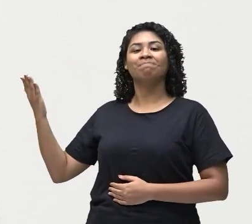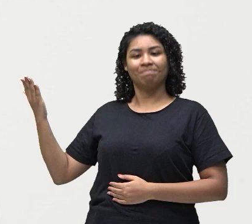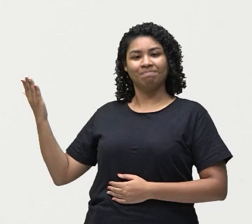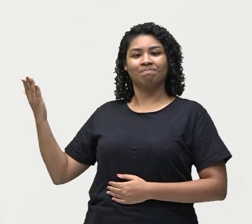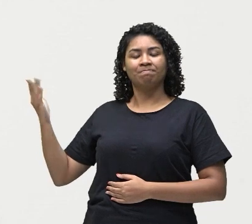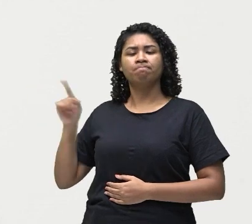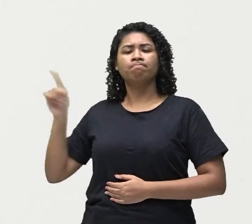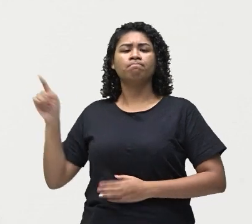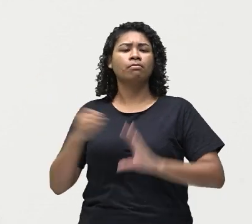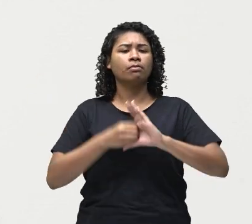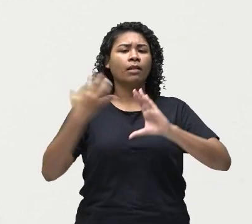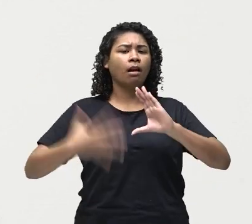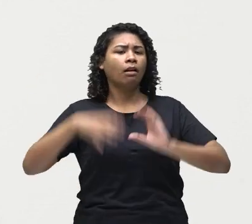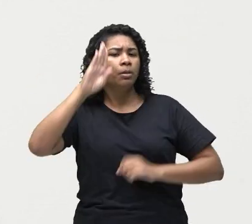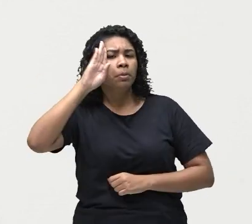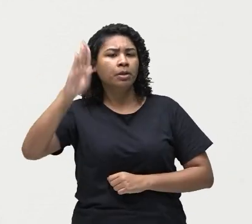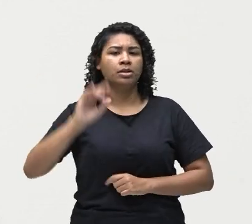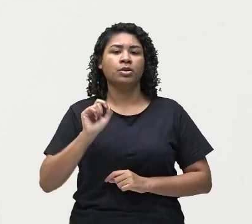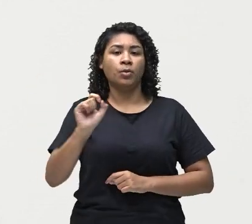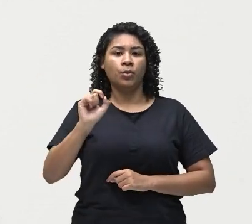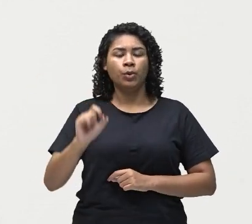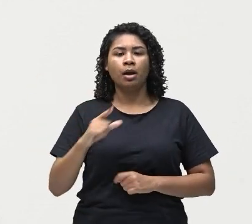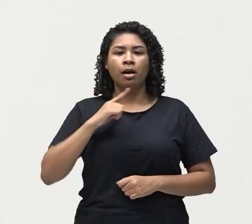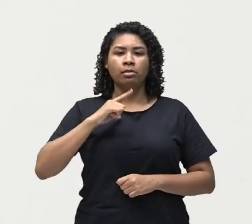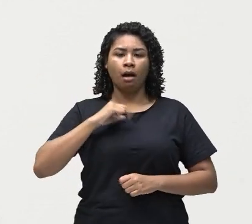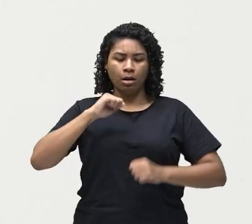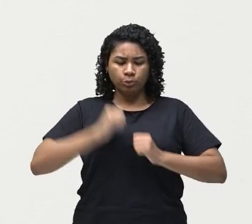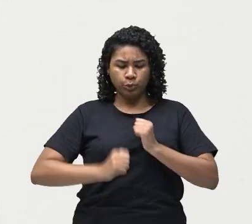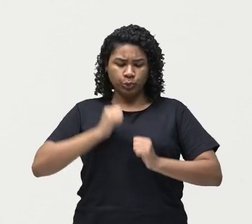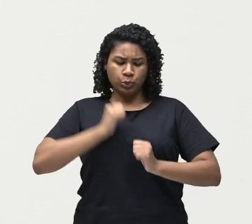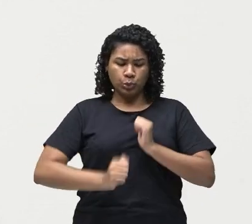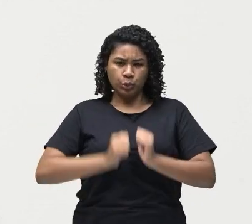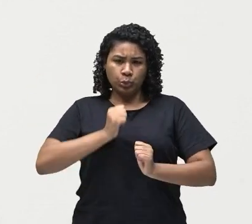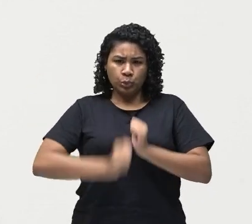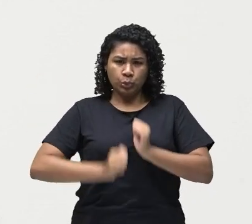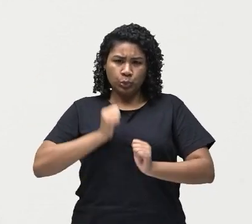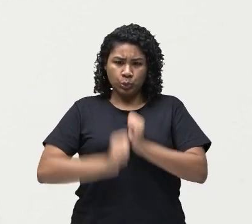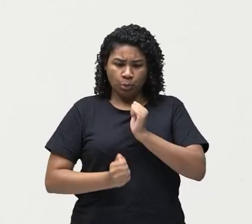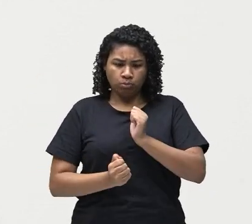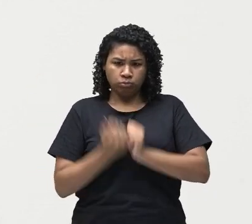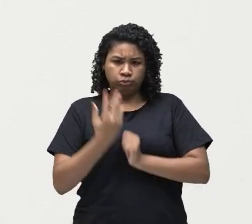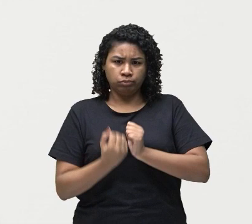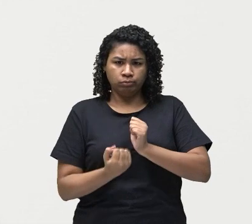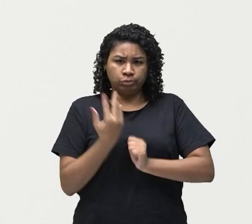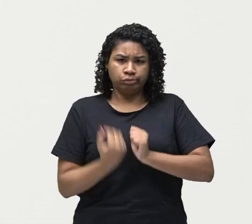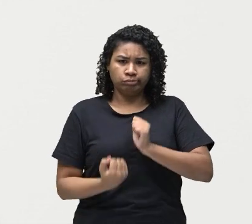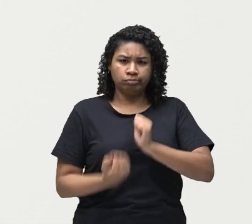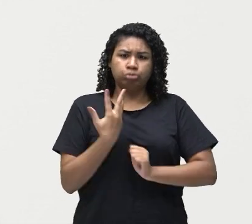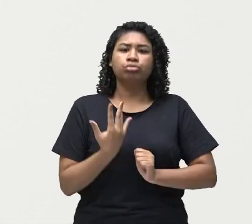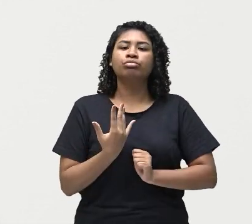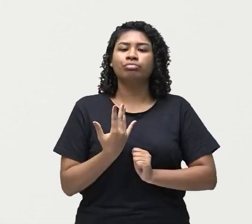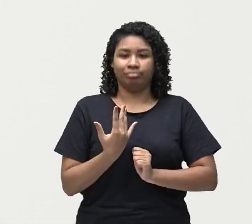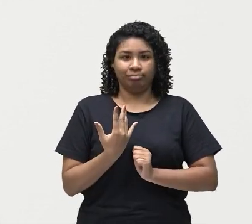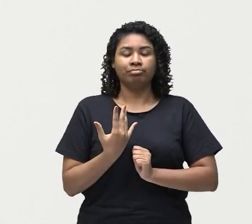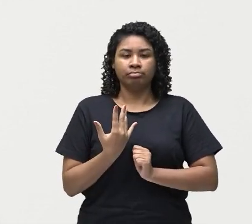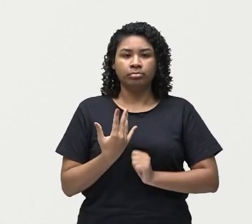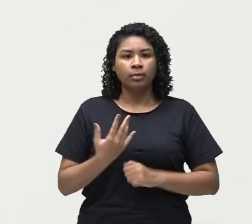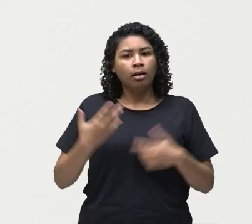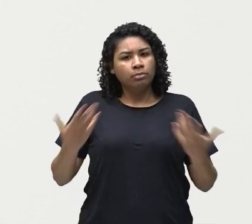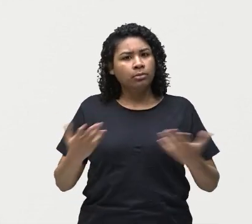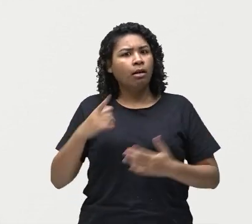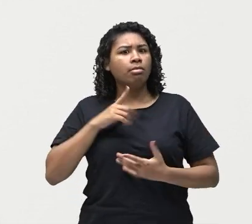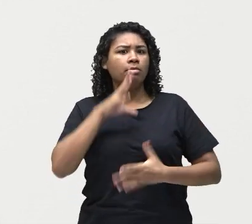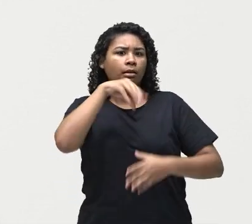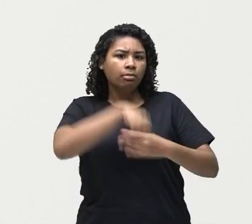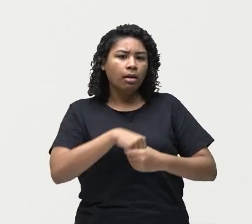caracterizado pela ignição por Faísca é o mais comumente utilizado em automóveis